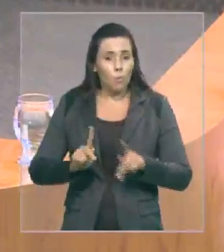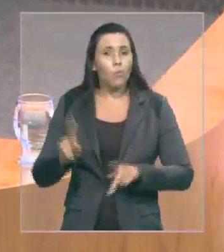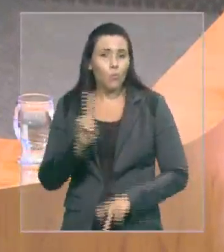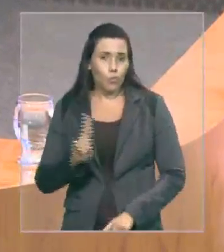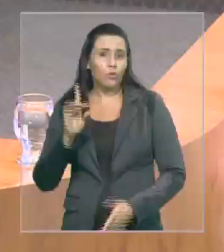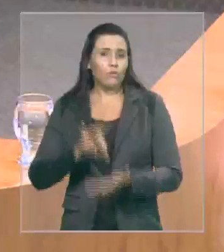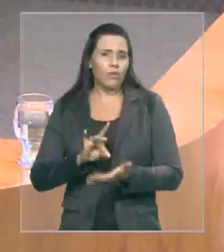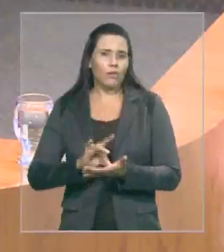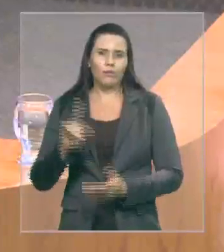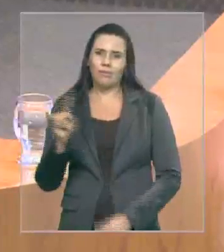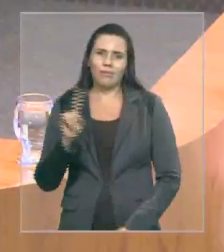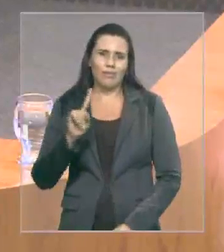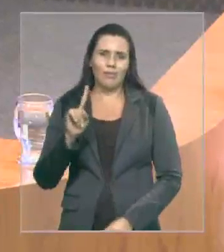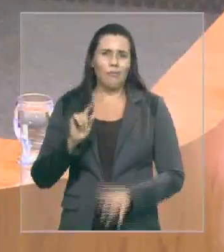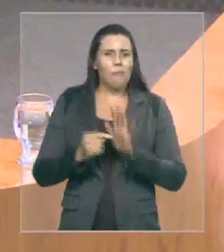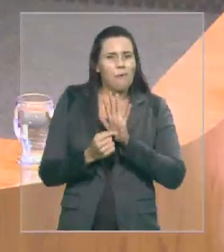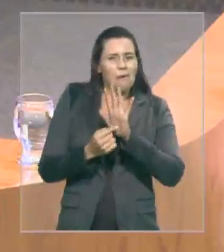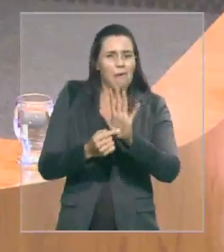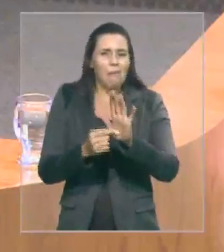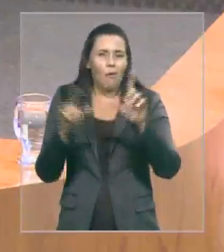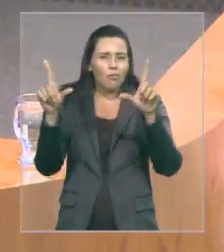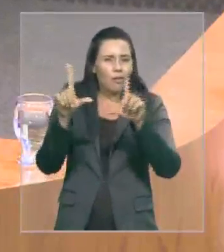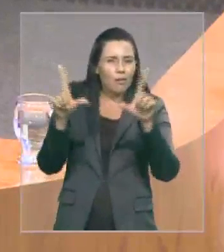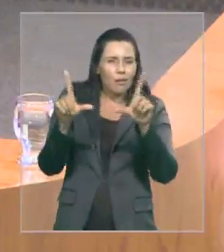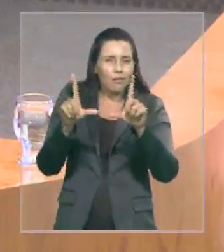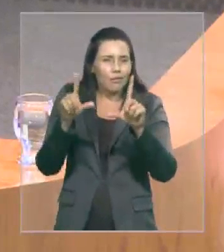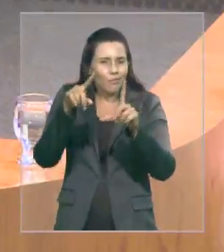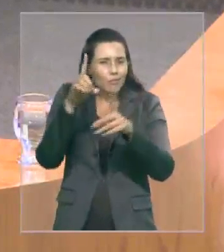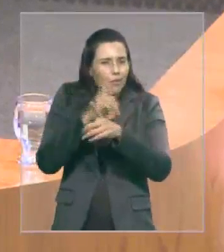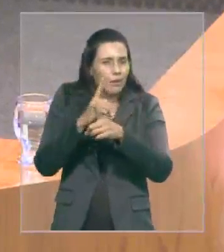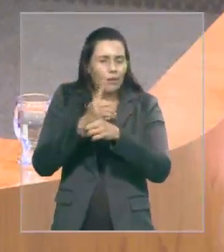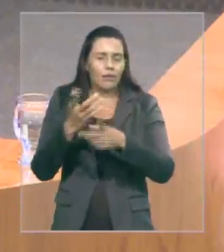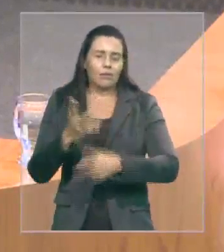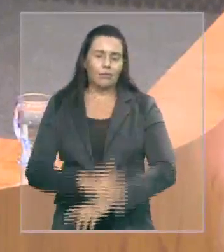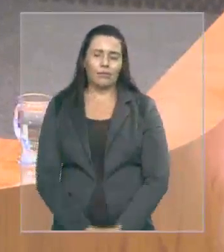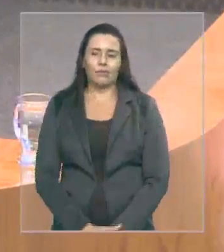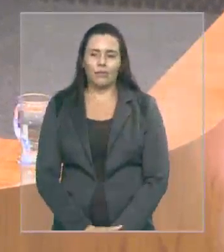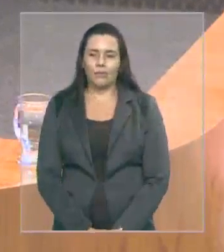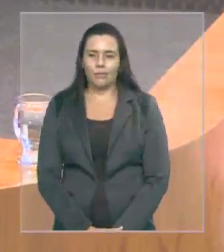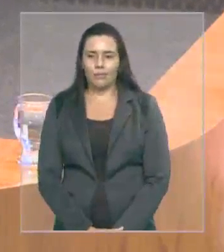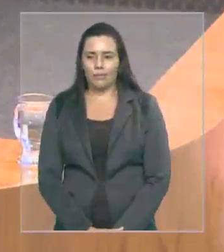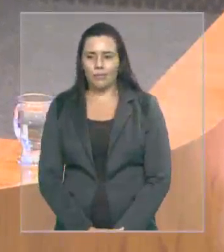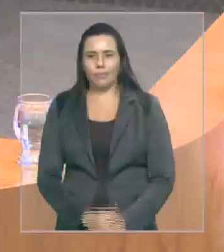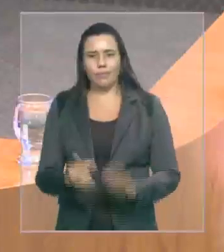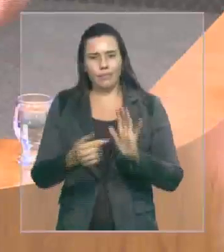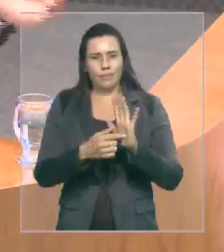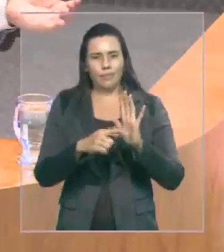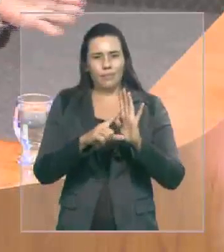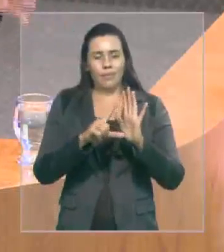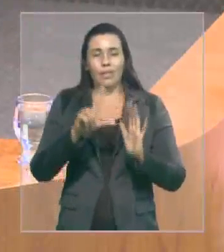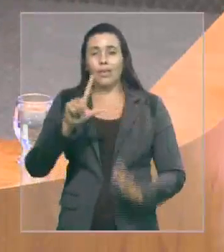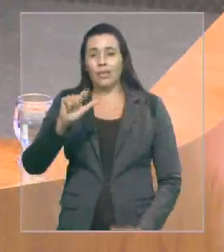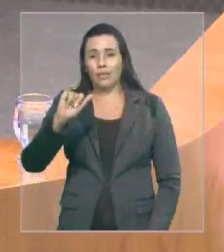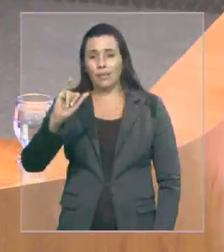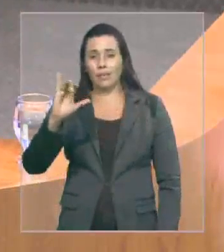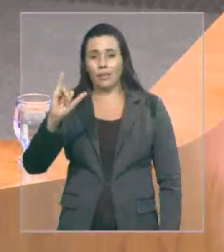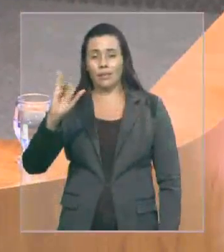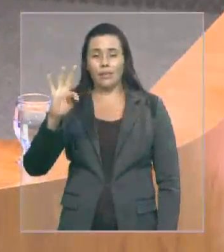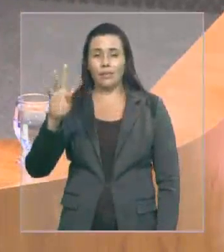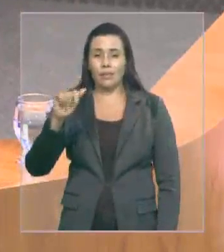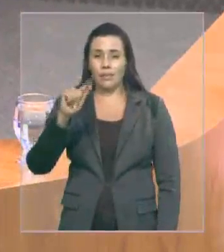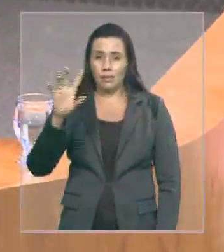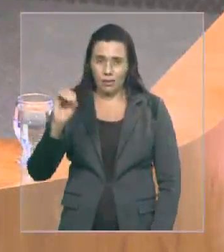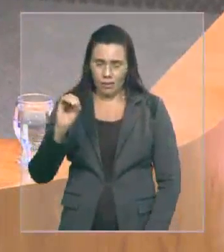de tudo isso, ontem ainda alegaram uma histórica e tão sonhada licitação. Histórica por quê? Histórica porque está há 3